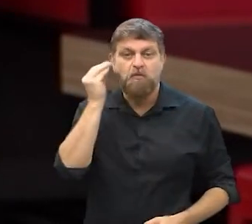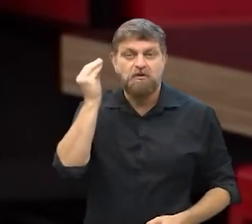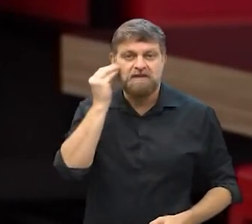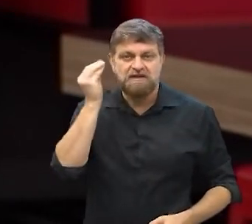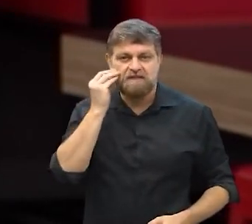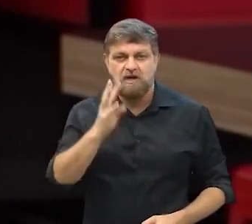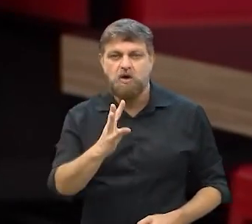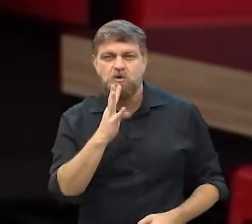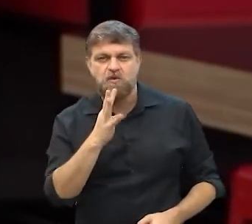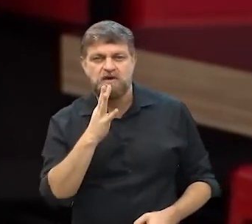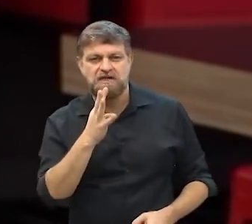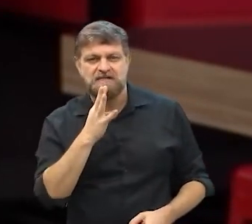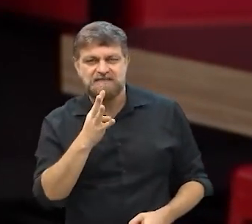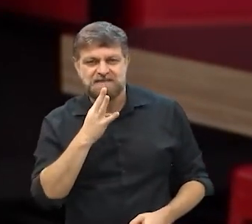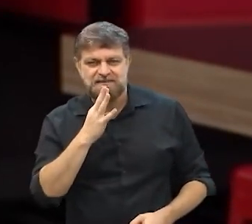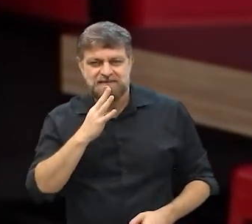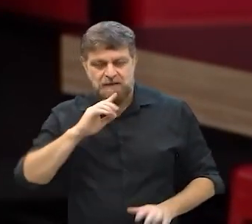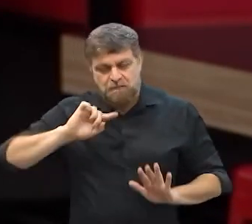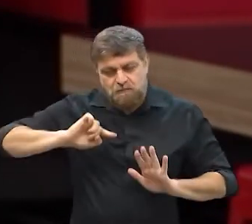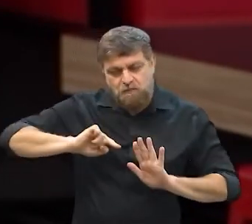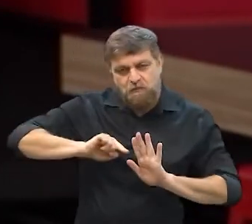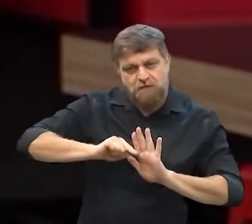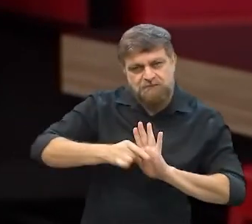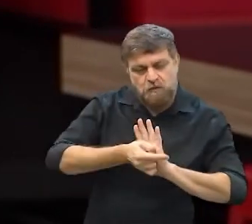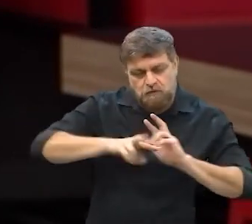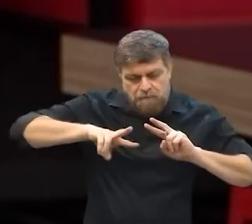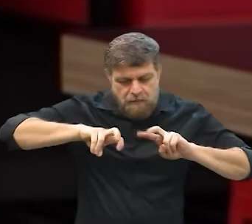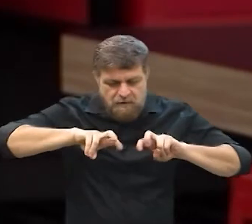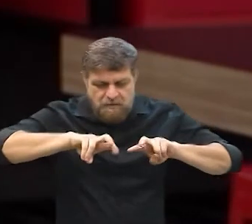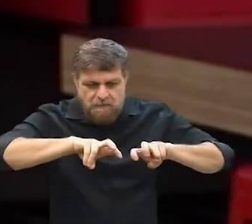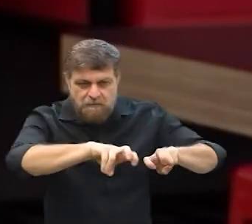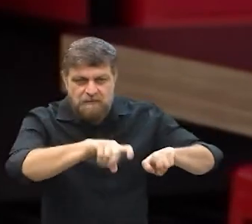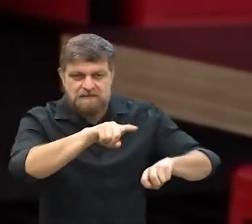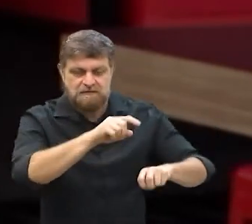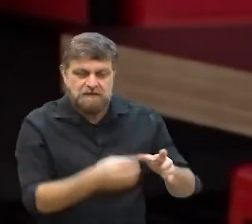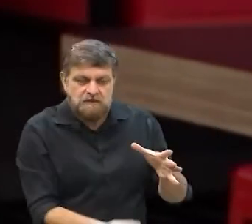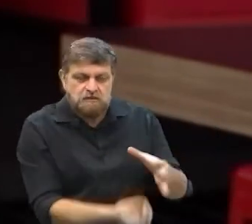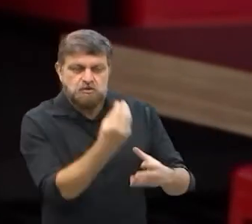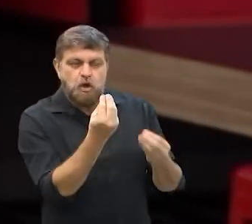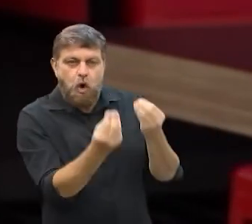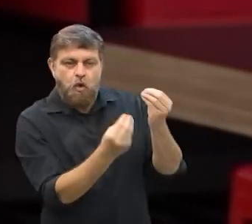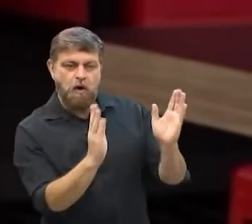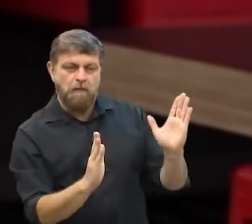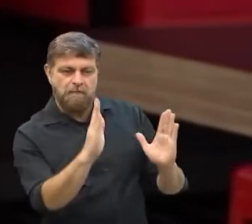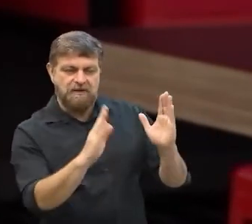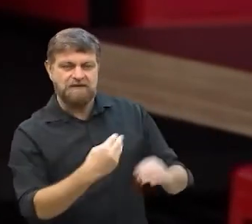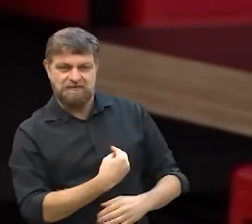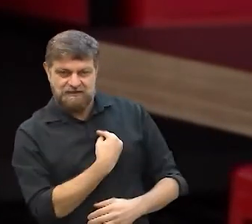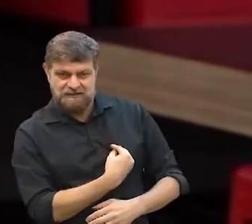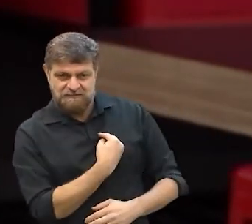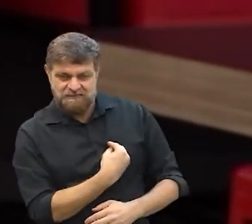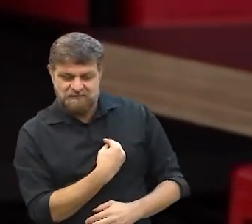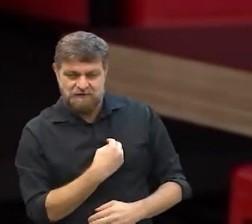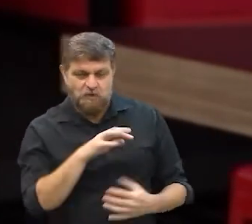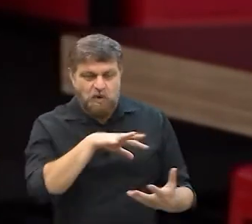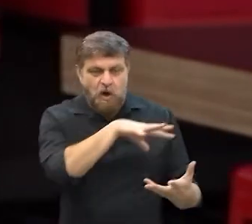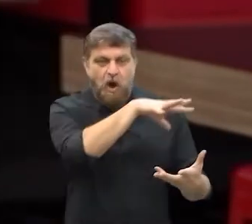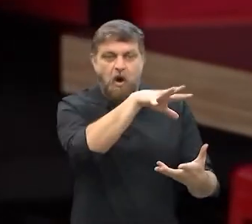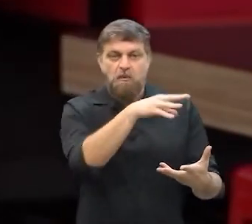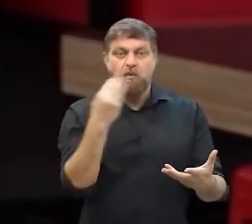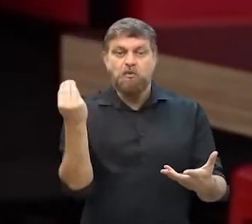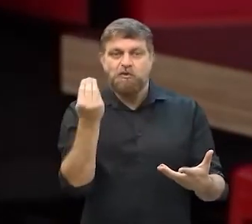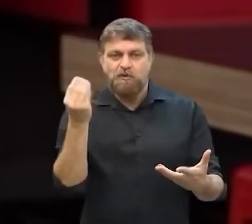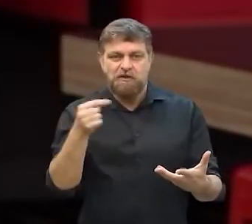de conhecerem a fundo a origem deles, o período que eles viveram, onde eles viveram,